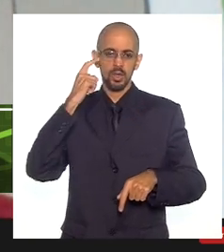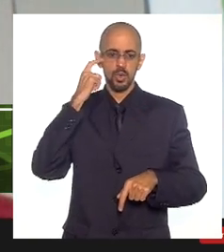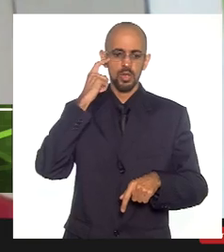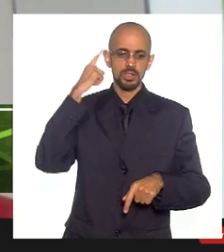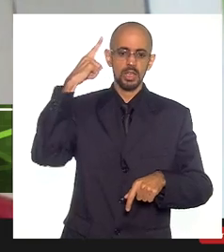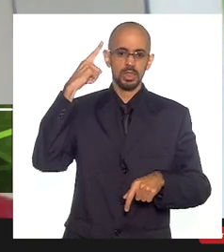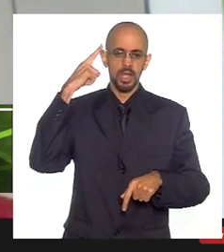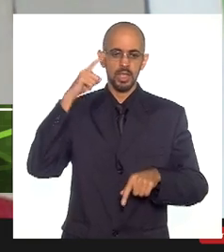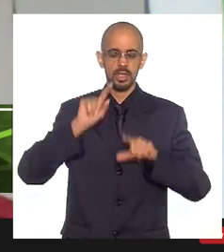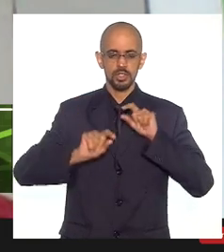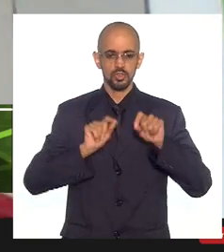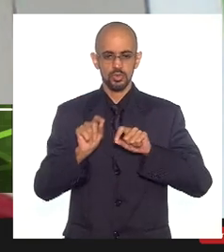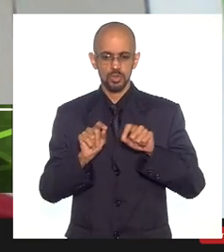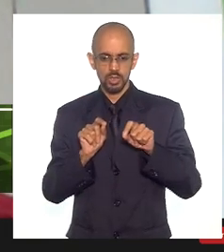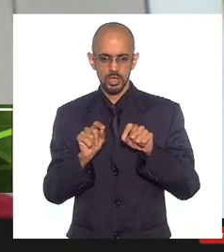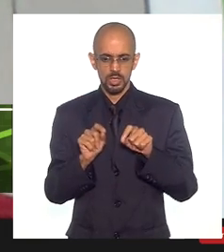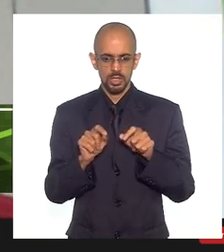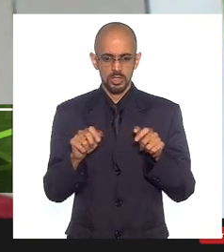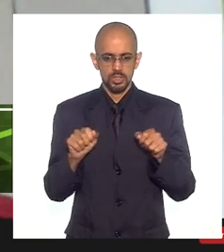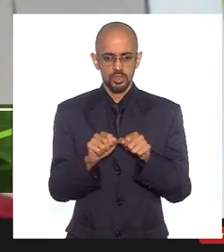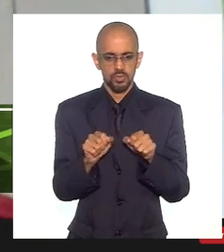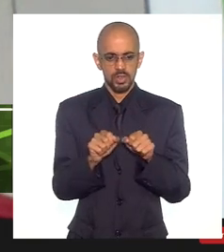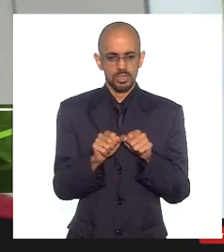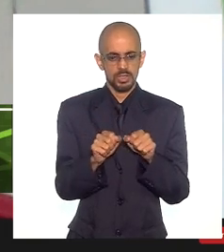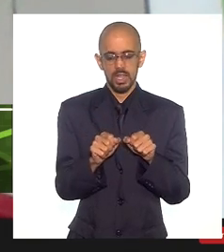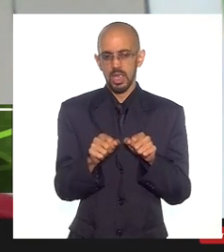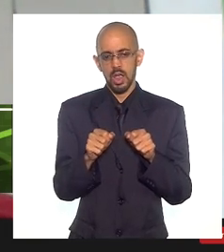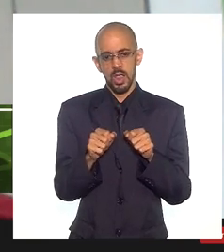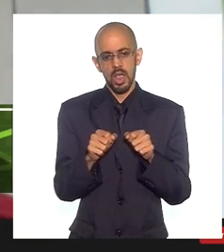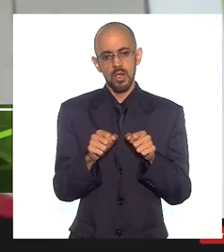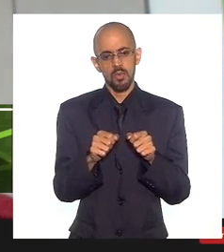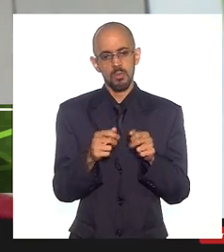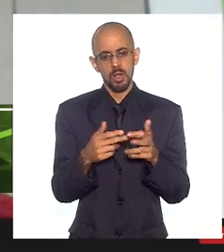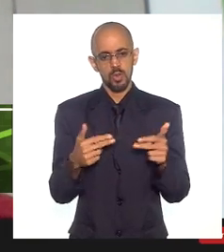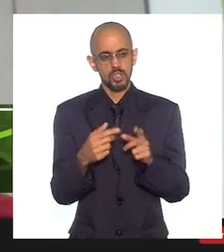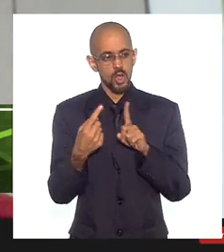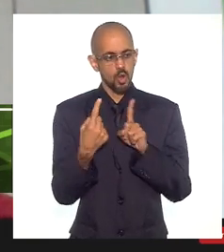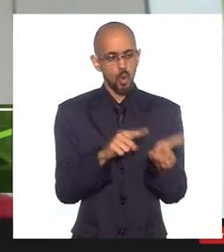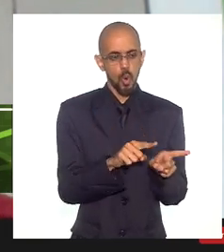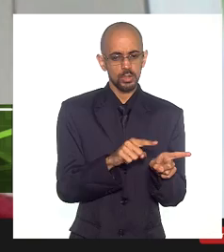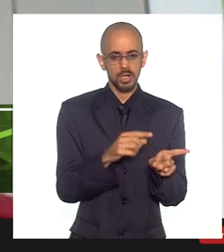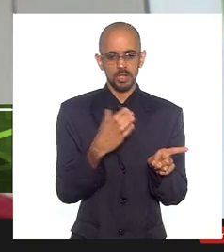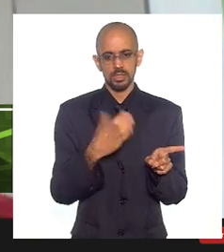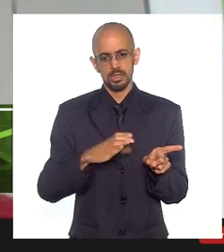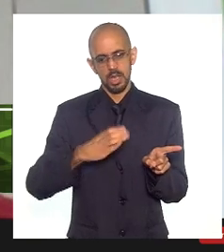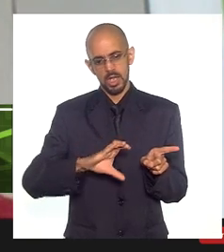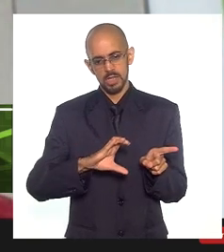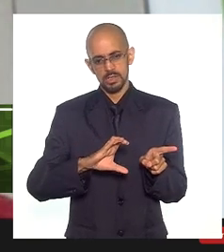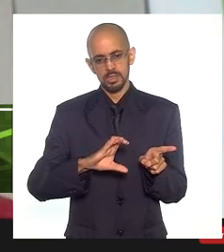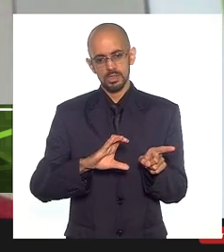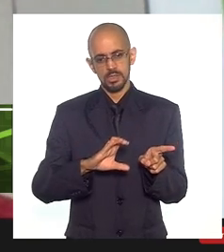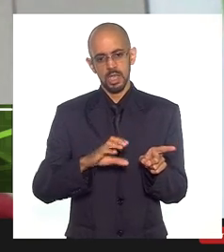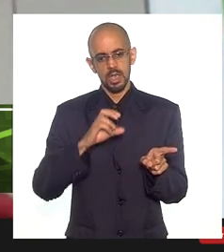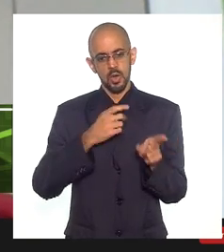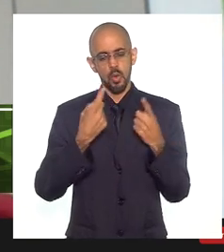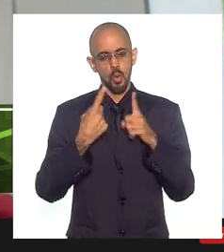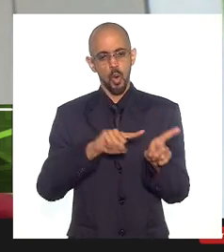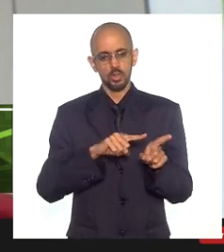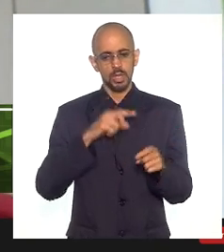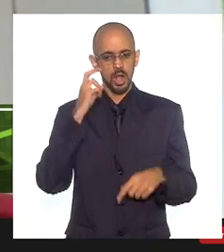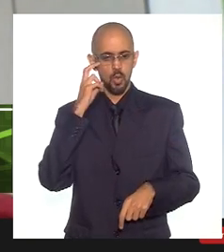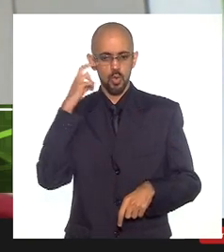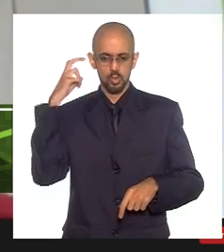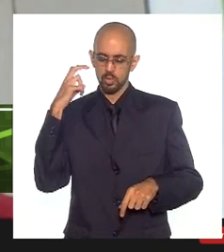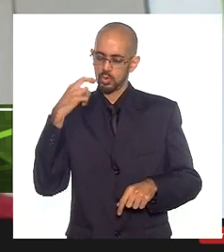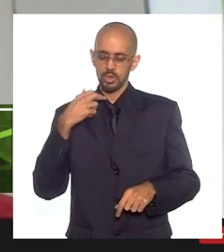ele tem esse viés anticientífico, anticultura, isso é muito grave. Então, a gente não pode deixar de se